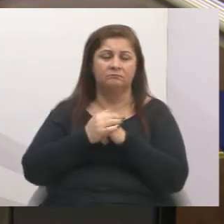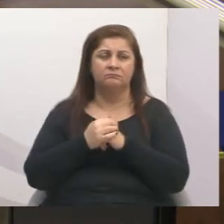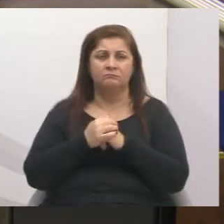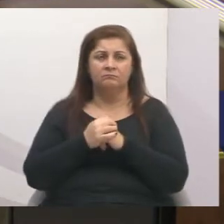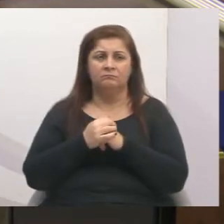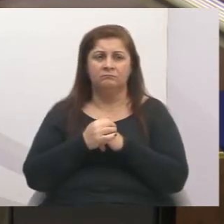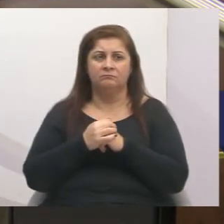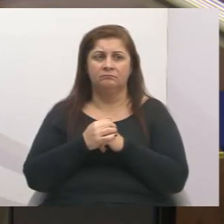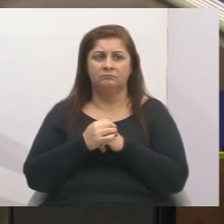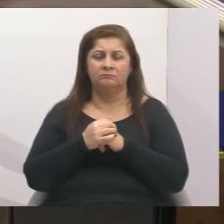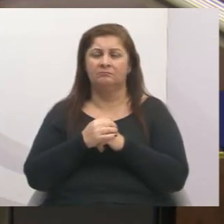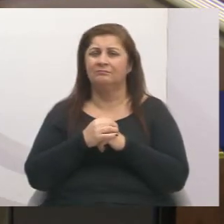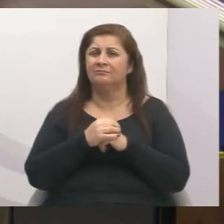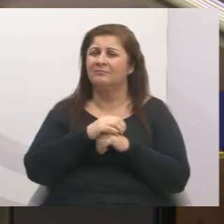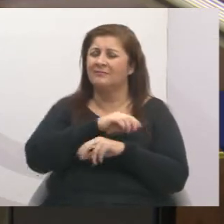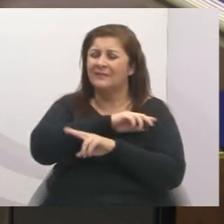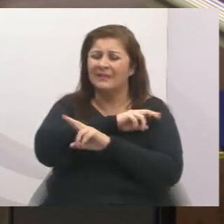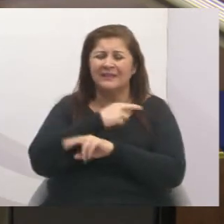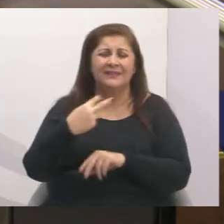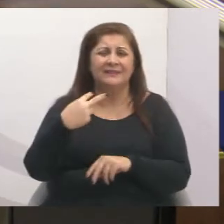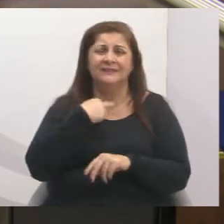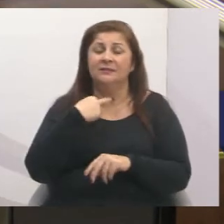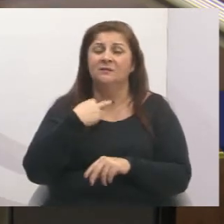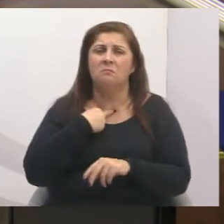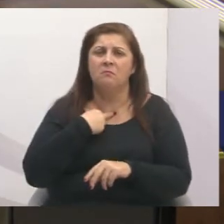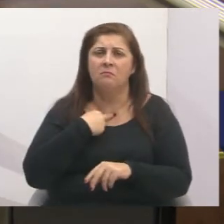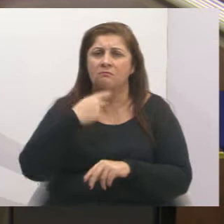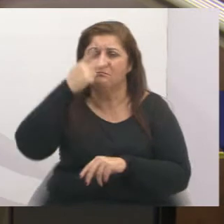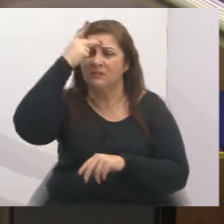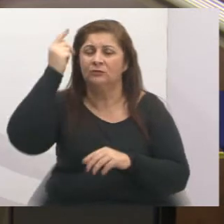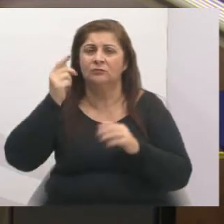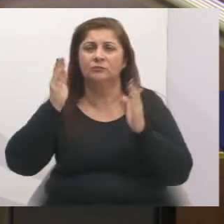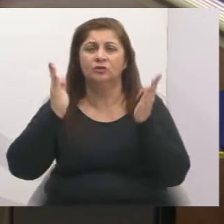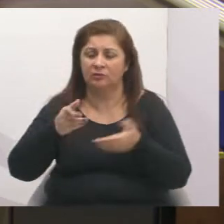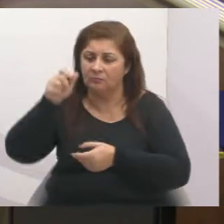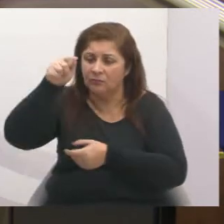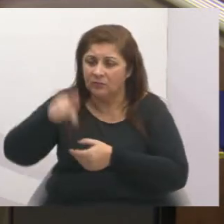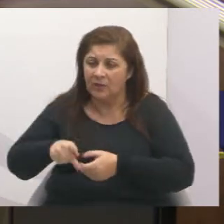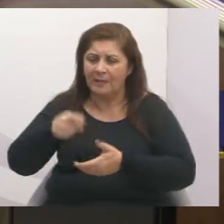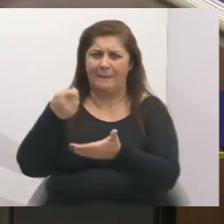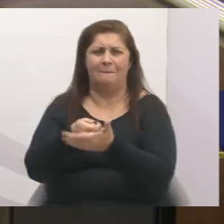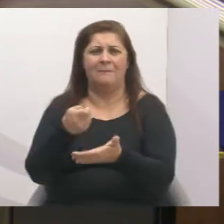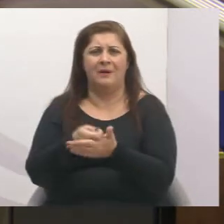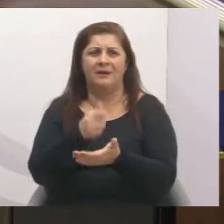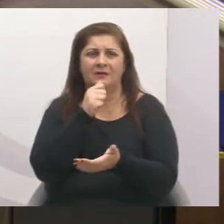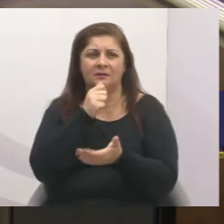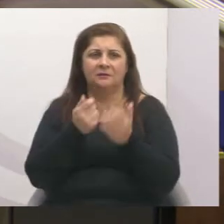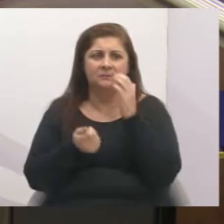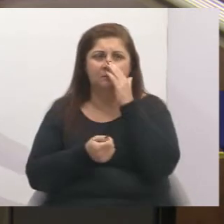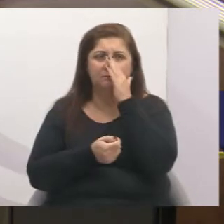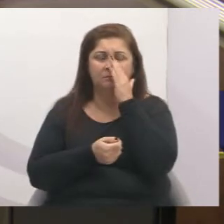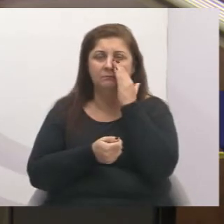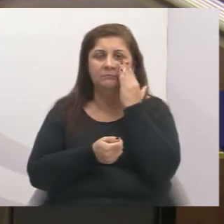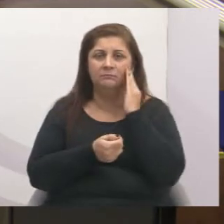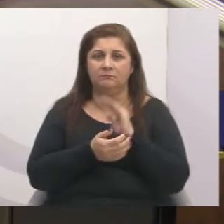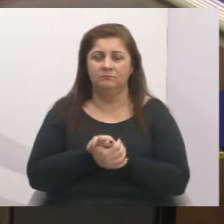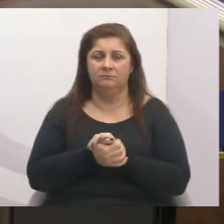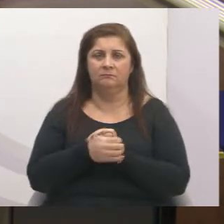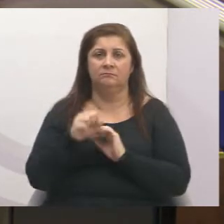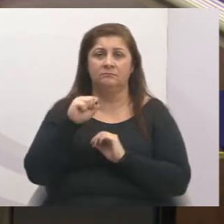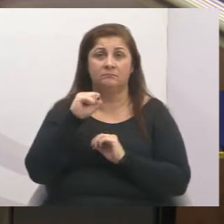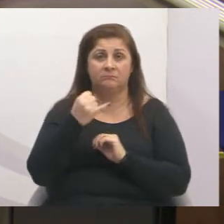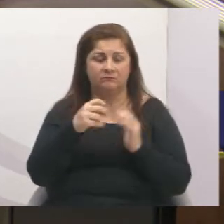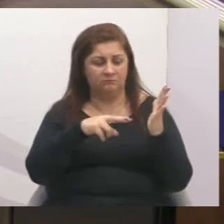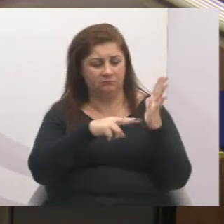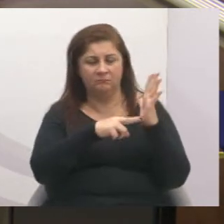que nem pensar em contribuição para funcionário inativo. Se a gente, enquanto